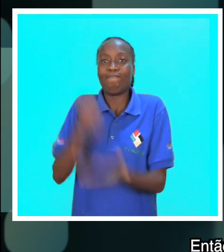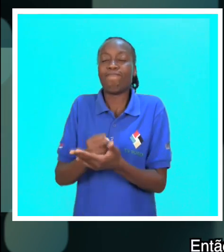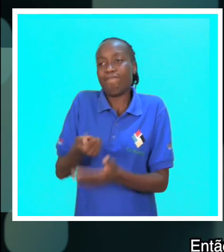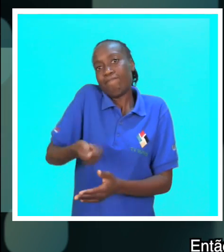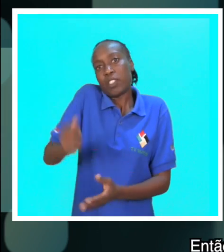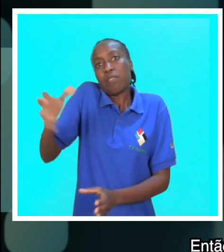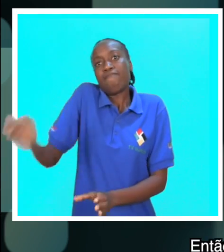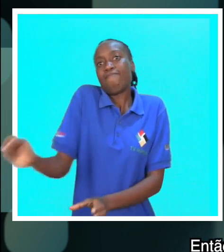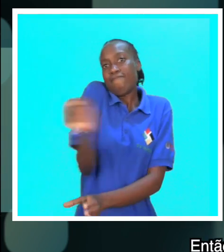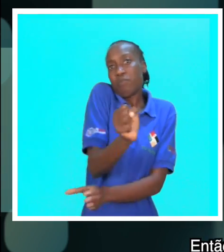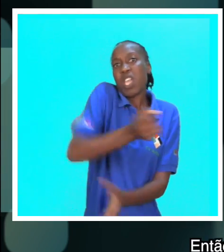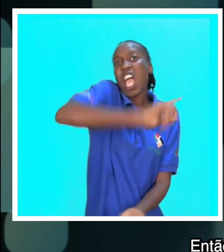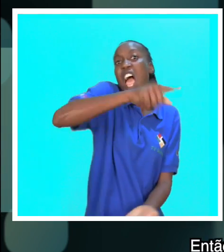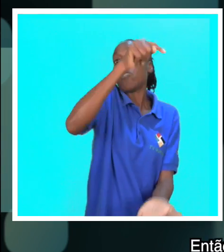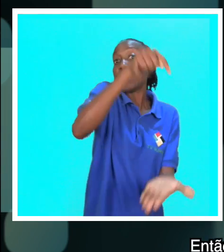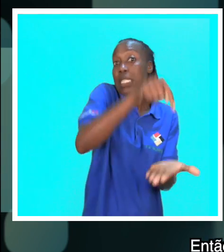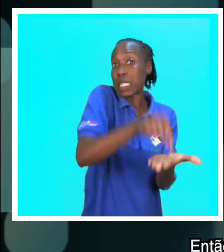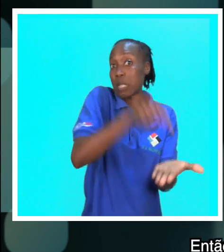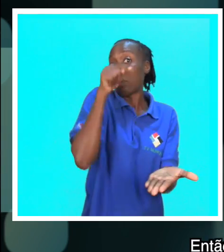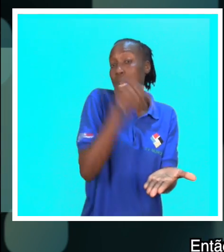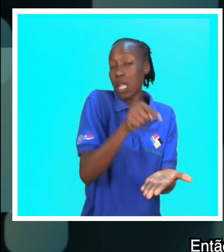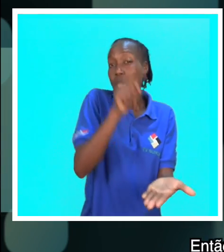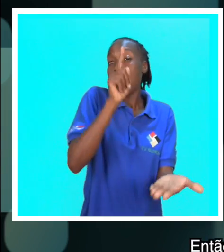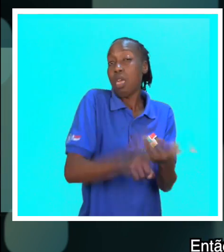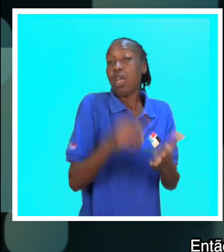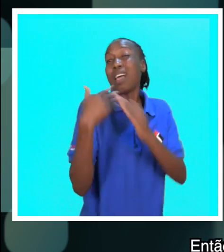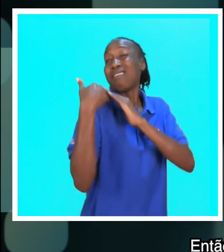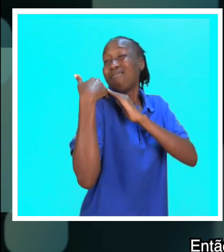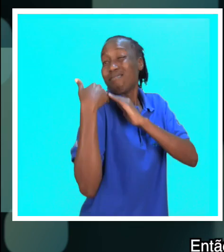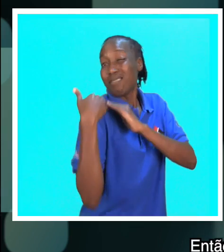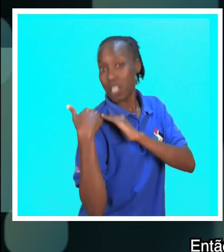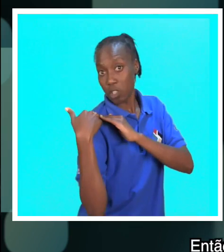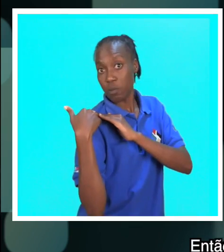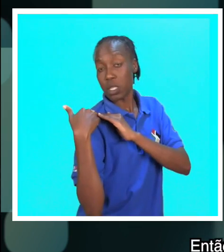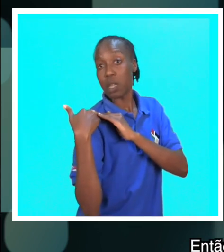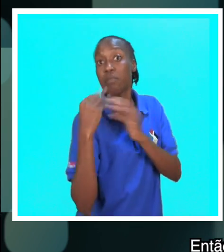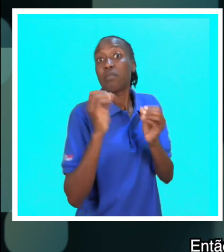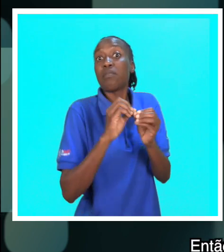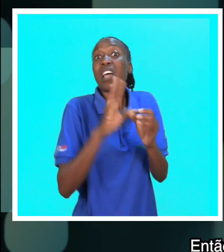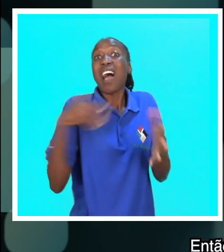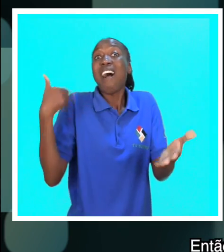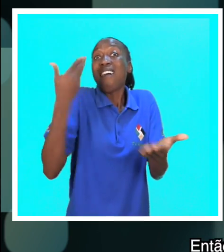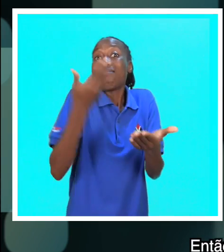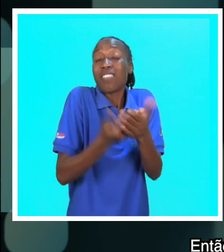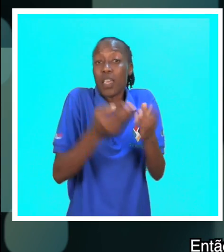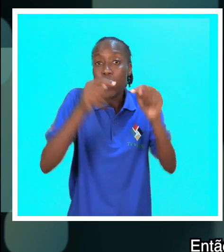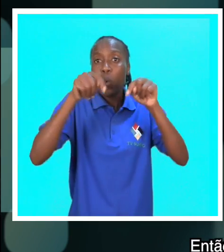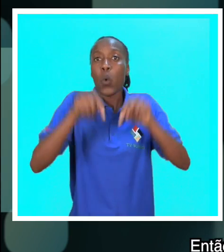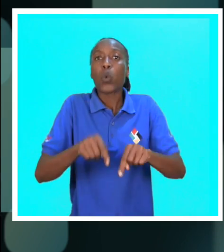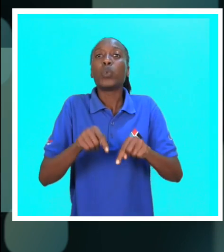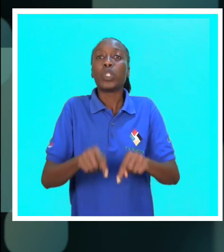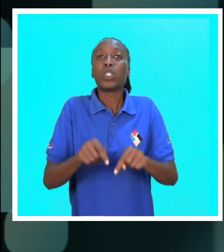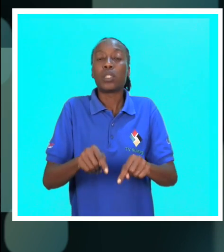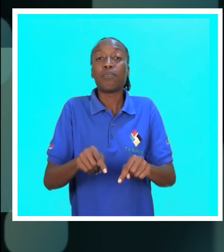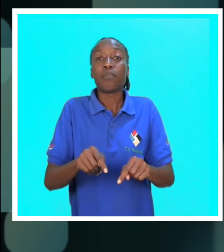centro. Então, o centro que responsabilizou até hoje em